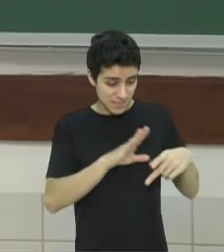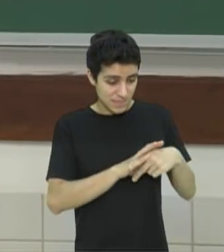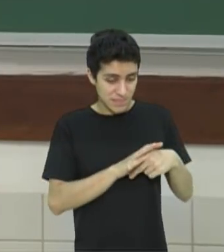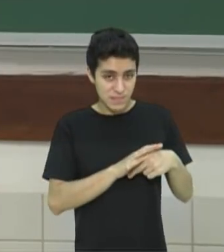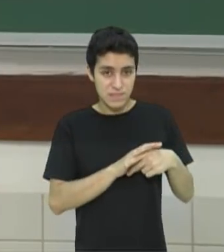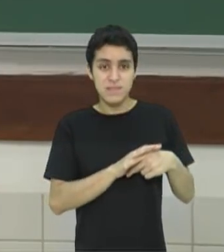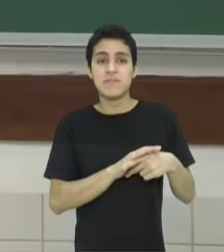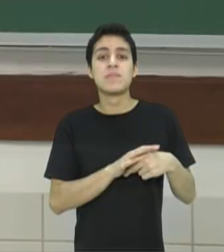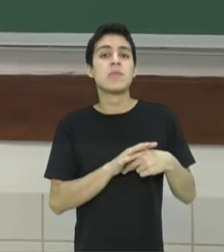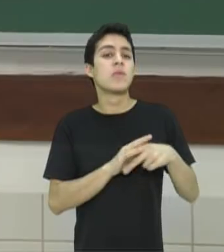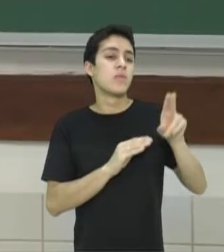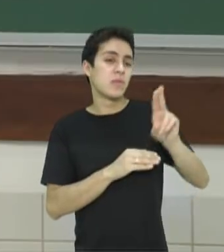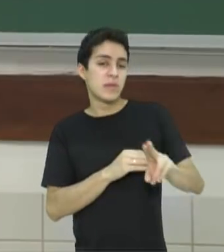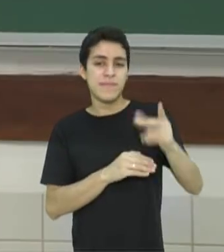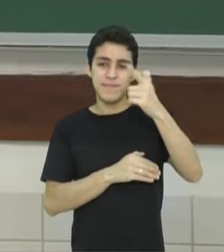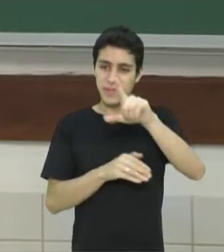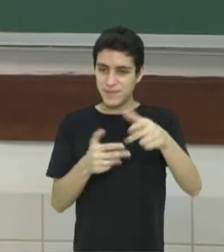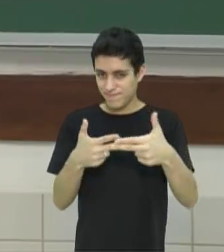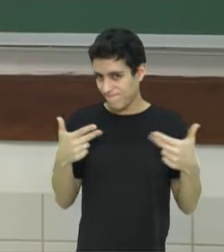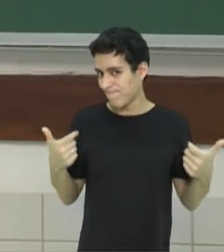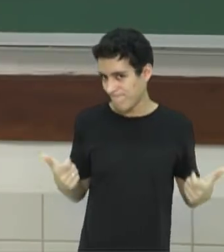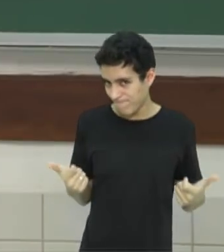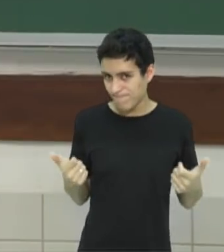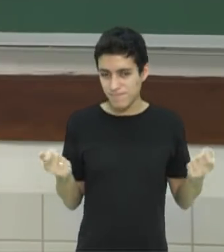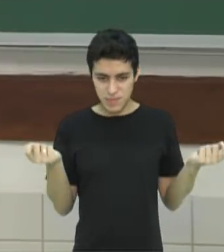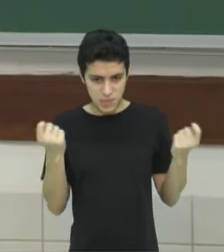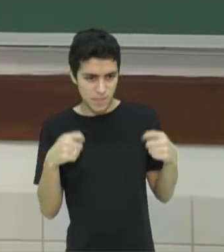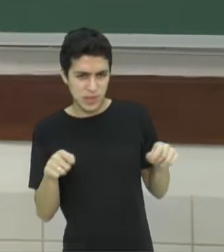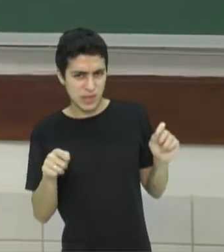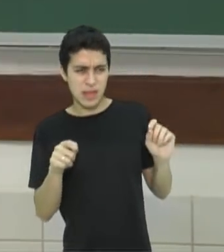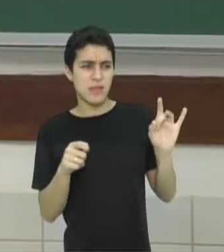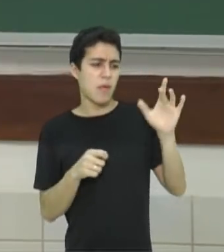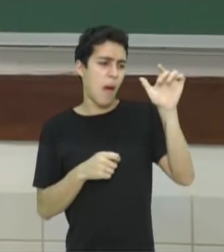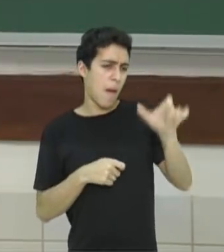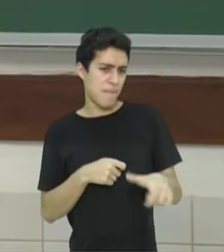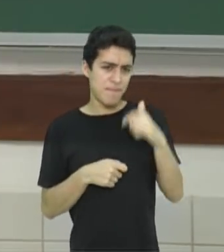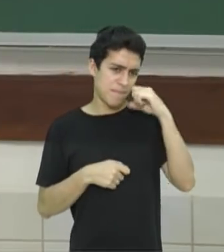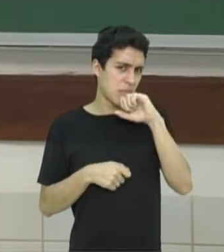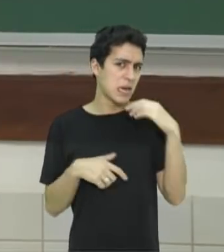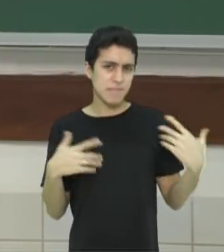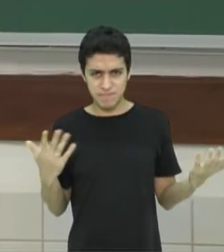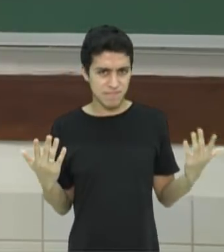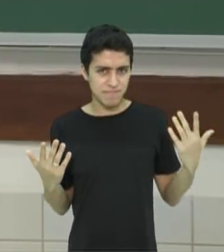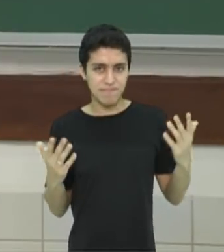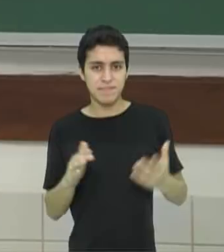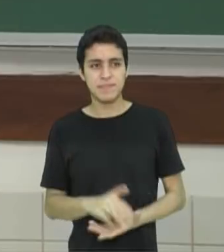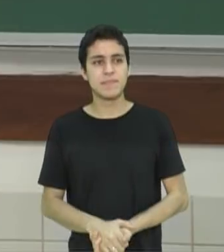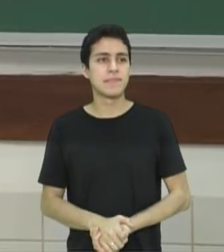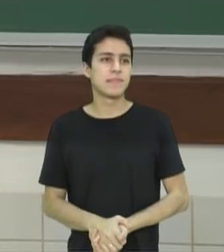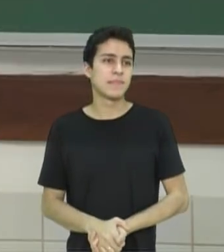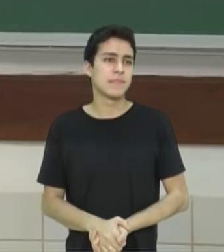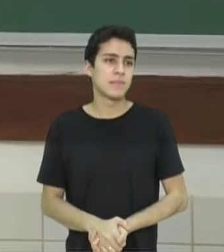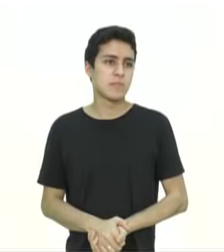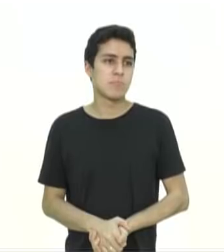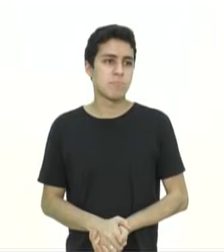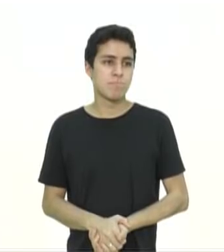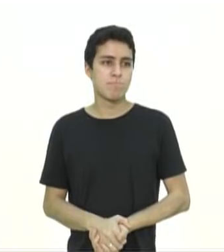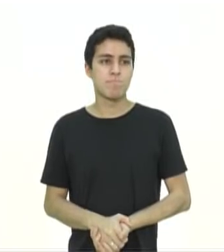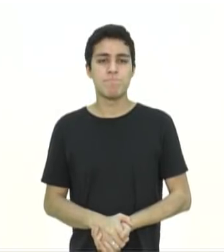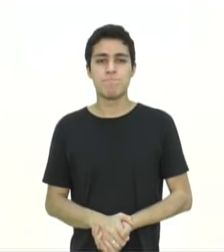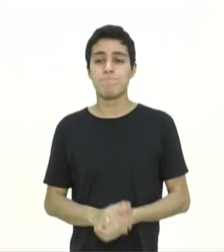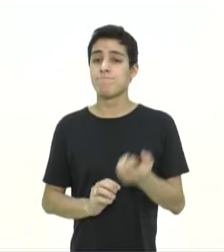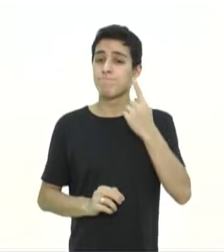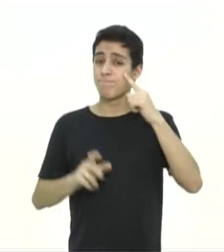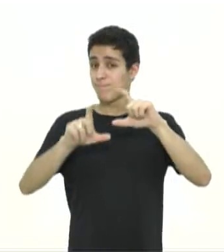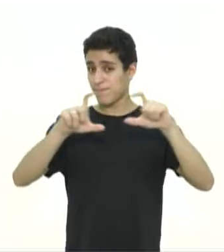prato seja usado para outras coisas. Então, não precisa ser só a mãe ou qualquer pessoa que cuide da casa, tá? No